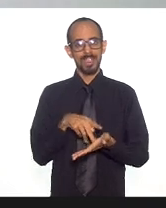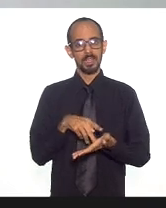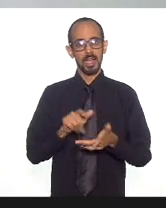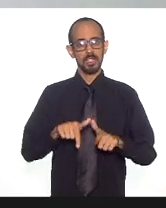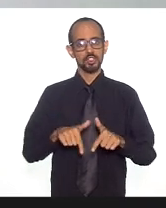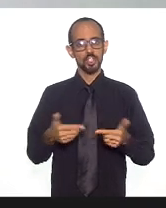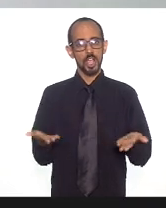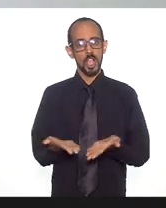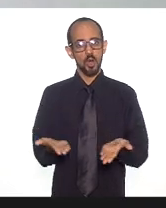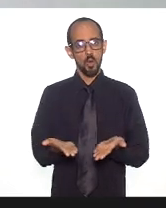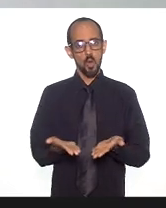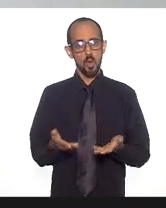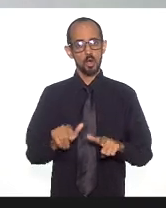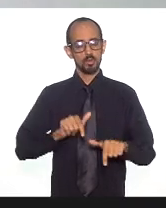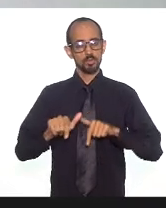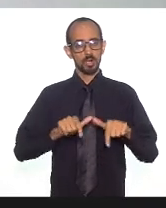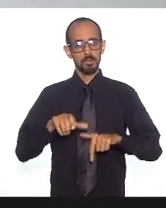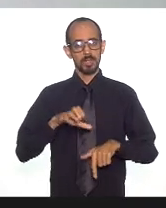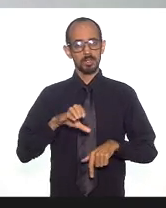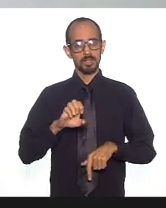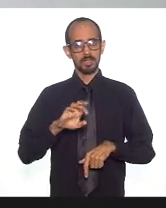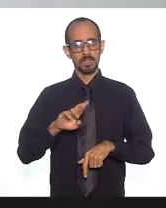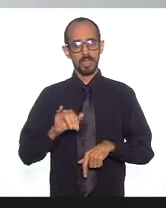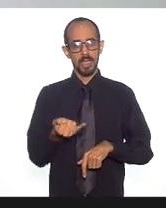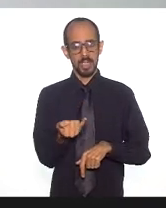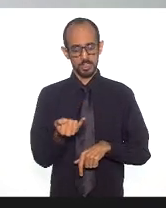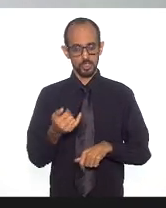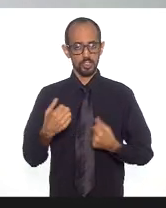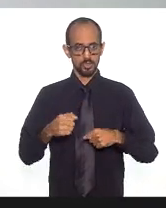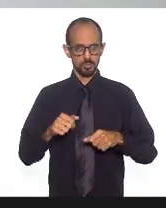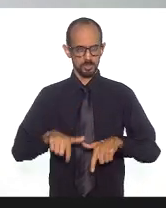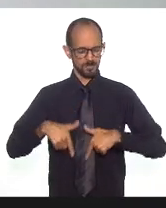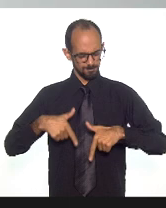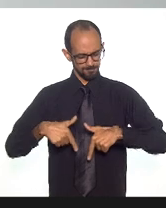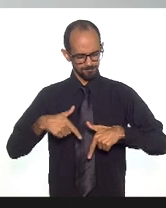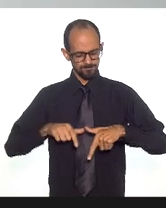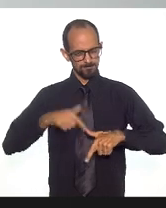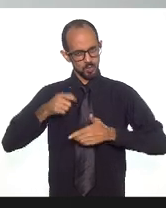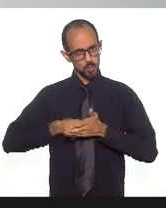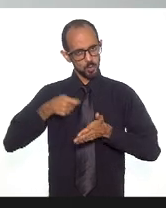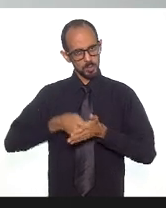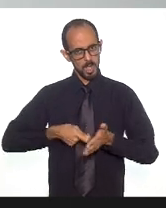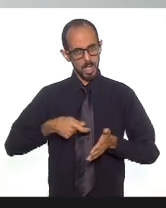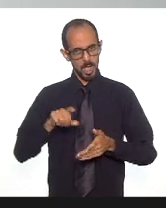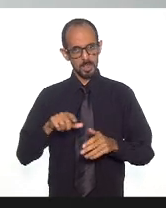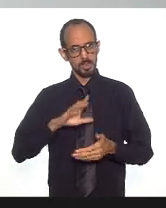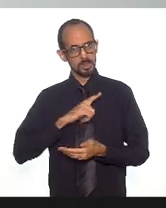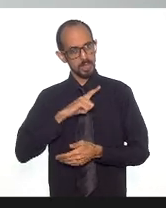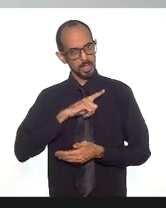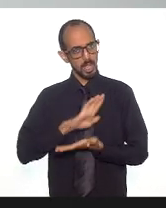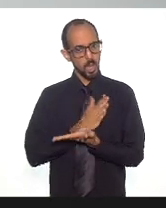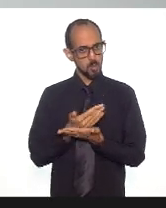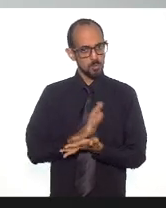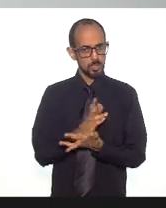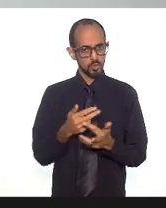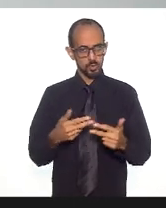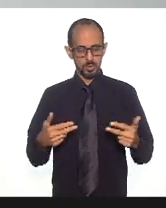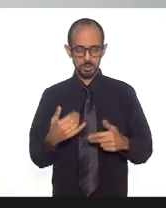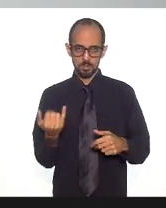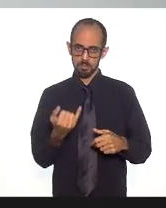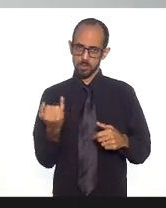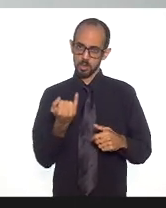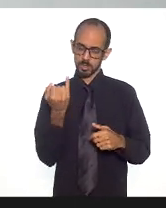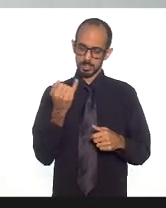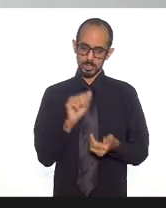de trabalho na Fundação CCR que a gente tem que enfrentar. E aí tem algumas dimensões que são importantes, algumas que a gente sabe que perpassam